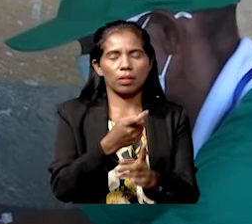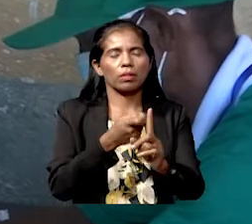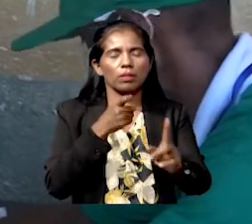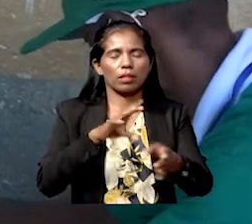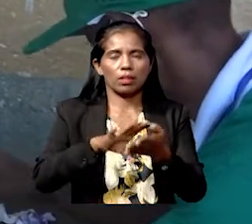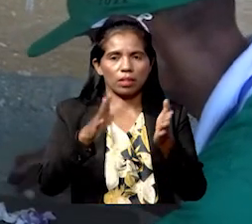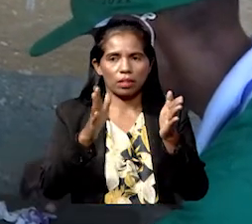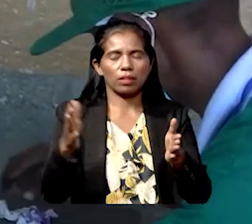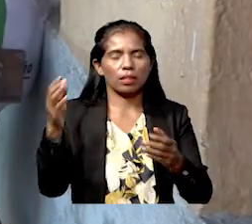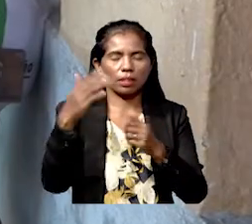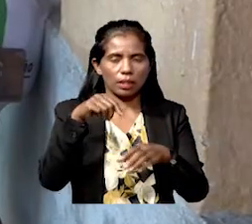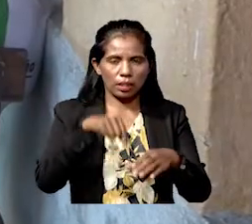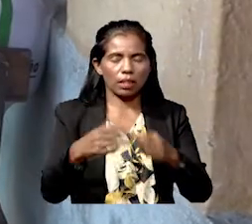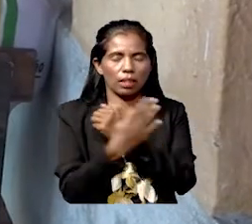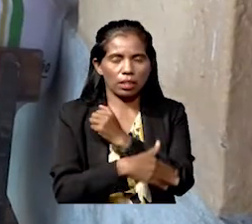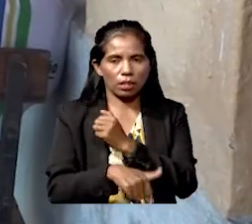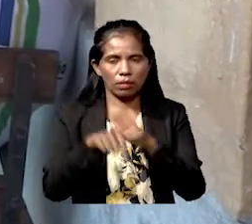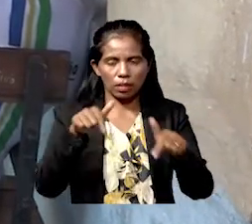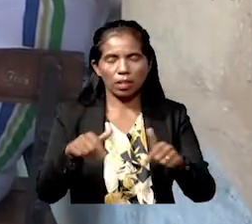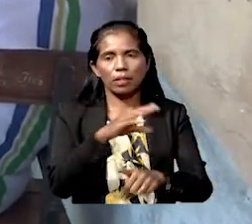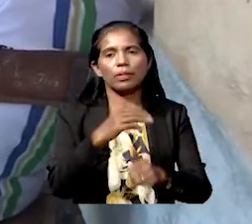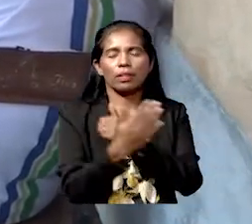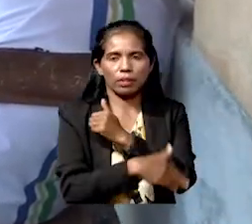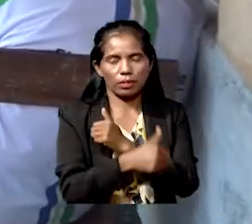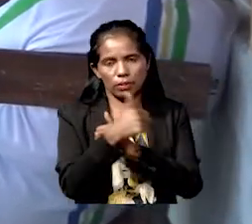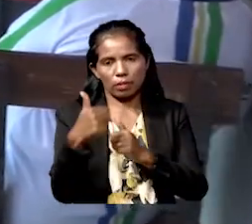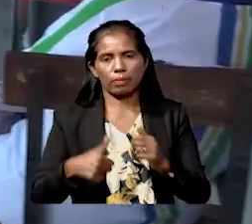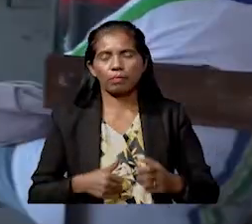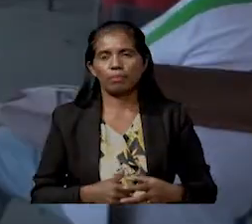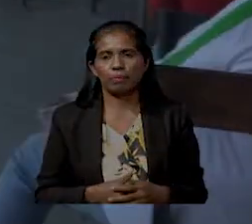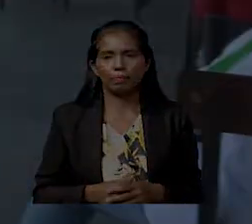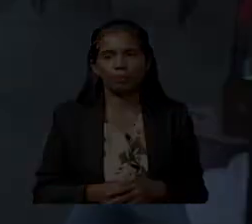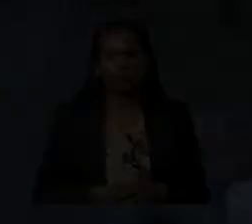nebe hela e arrelaran no rai liur. Adere Tusimenis, Jaimu dos Santos, GMN.